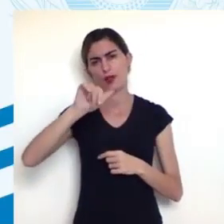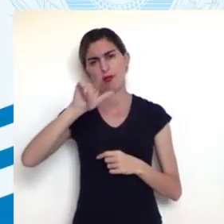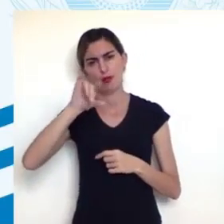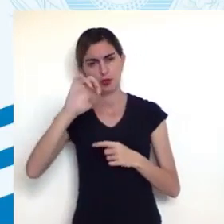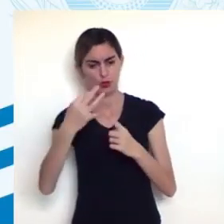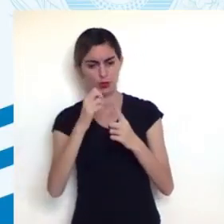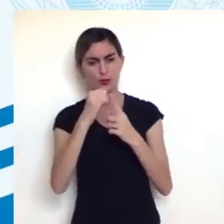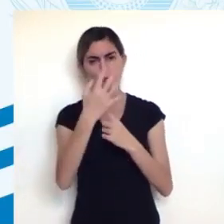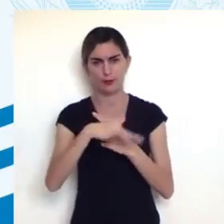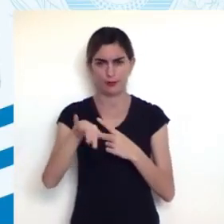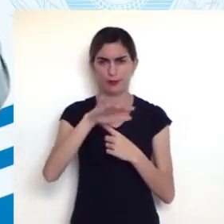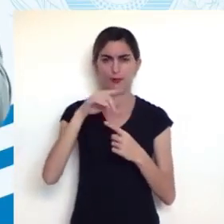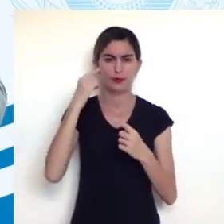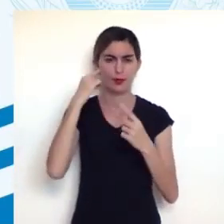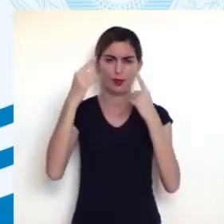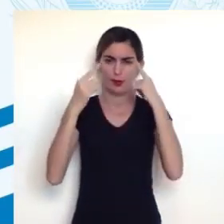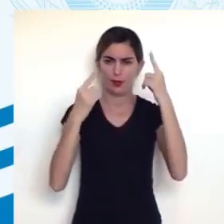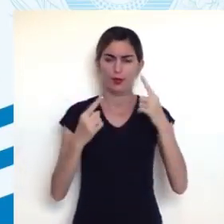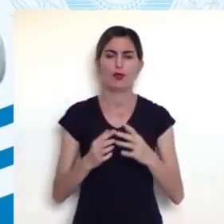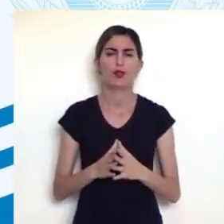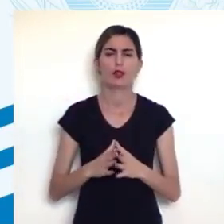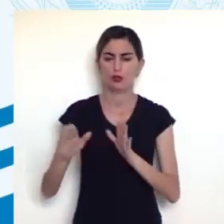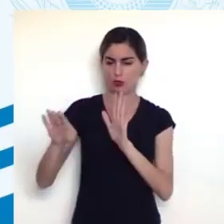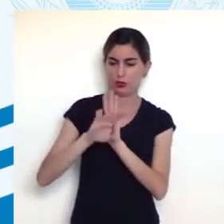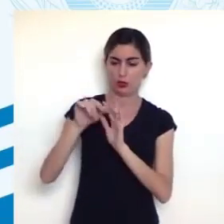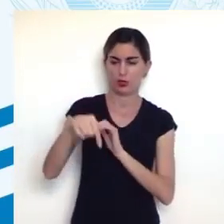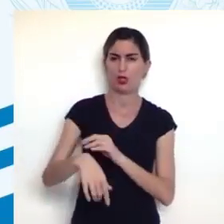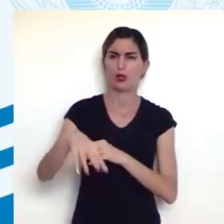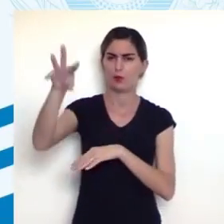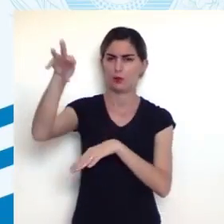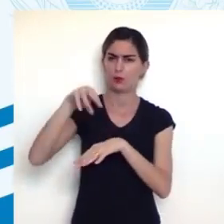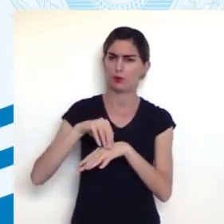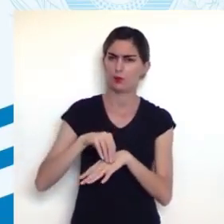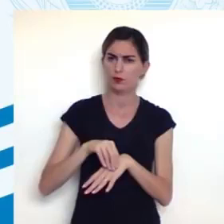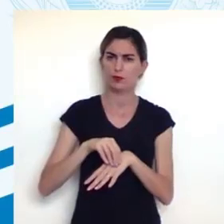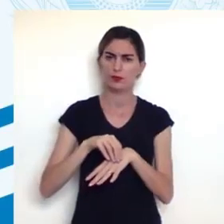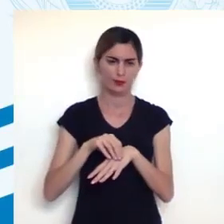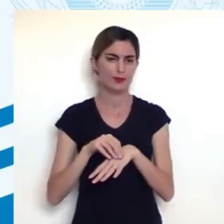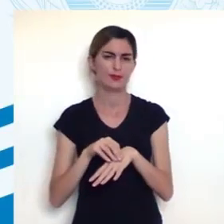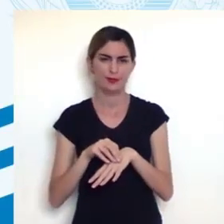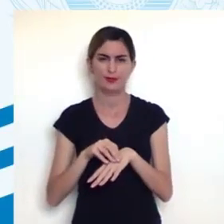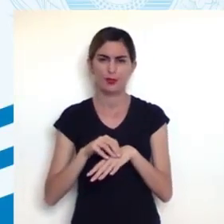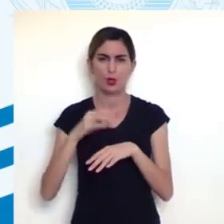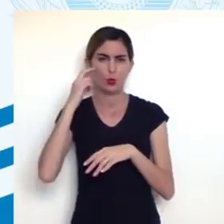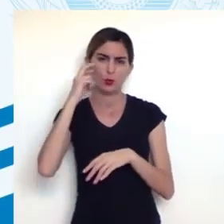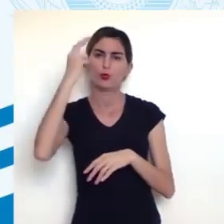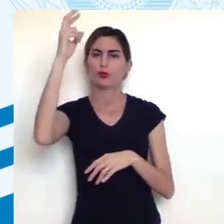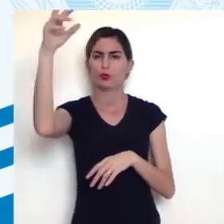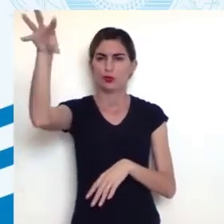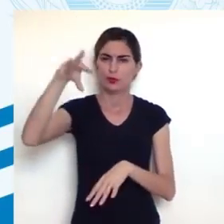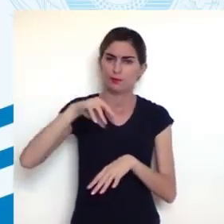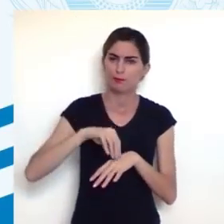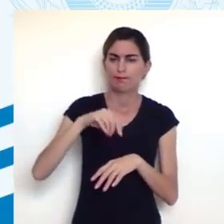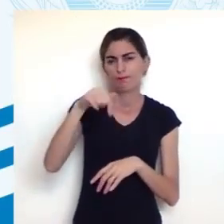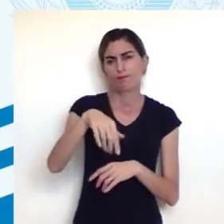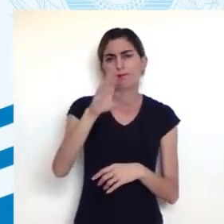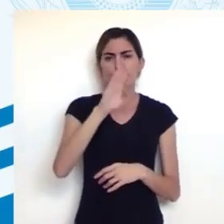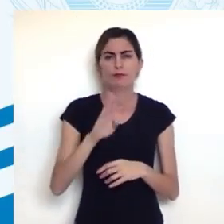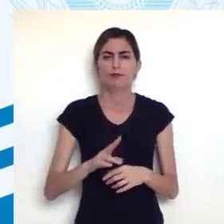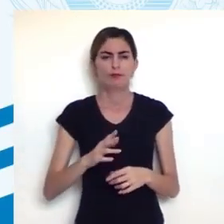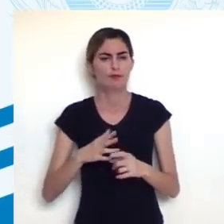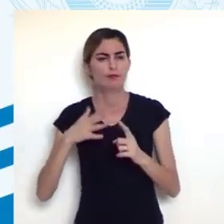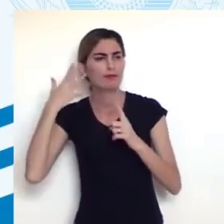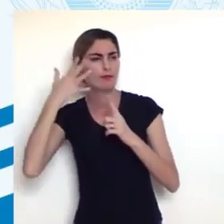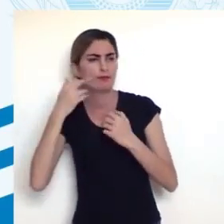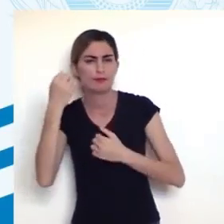né? Então, na realidade, esses imigrantes, quando aqui chegaram, trouxeram na sua bagagem essa cultura. Então, o